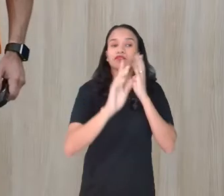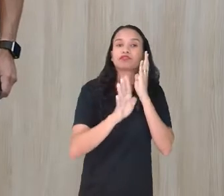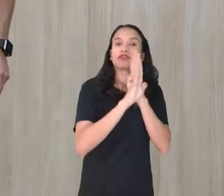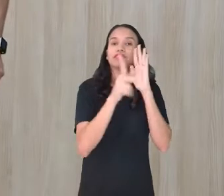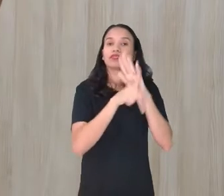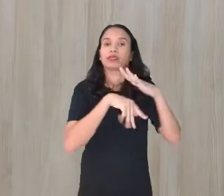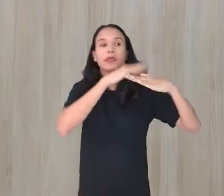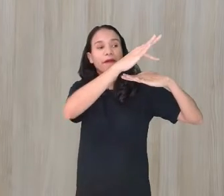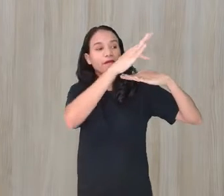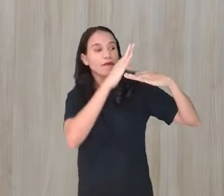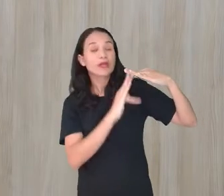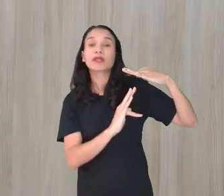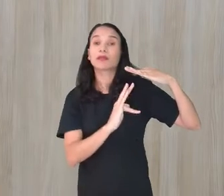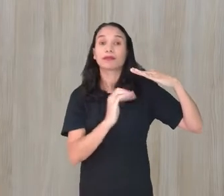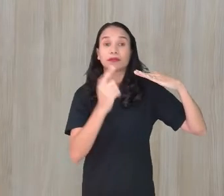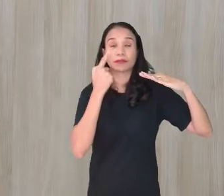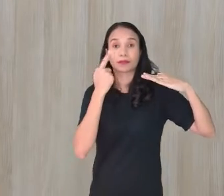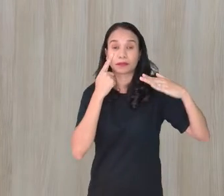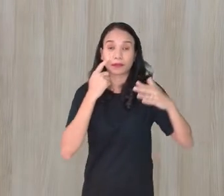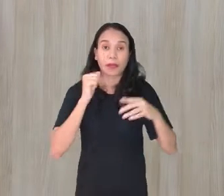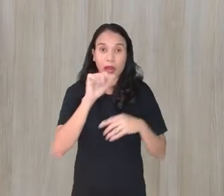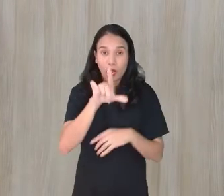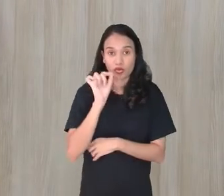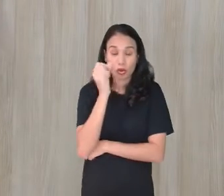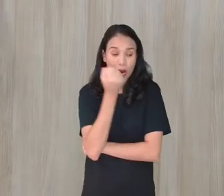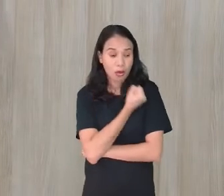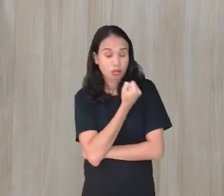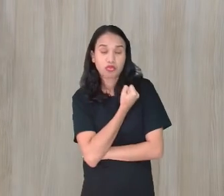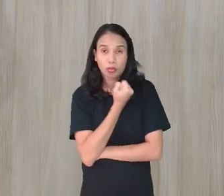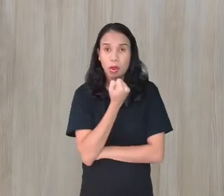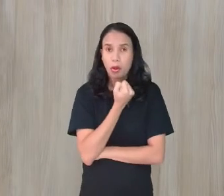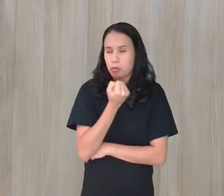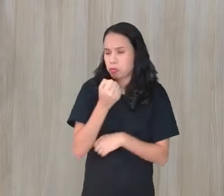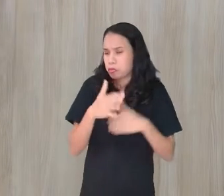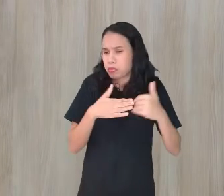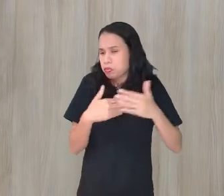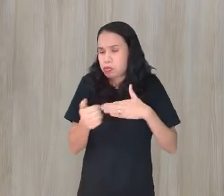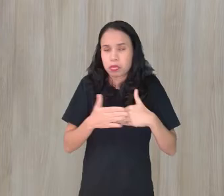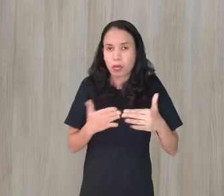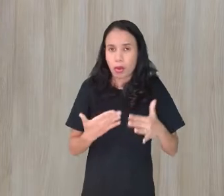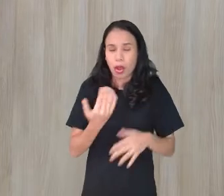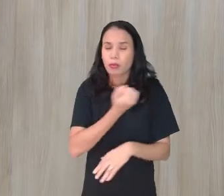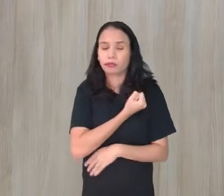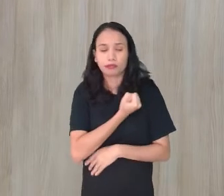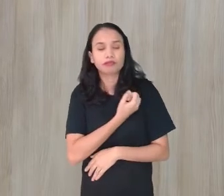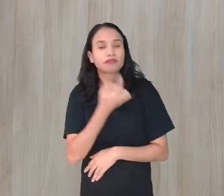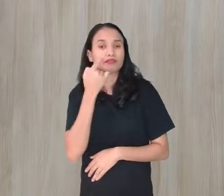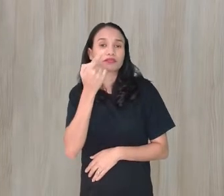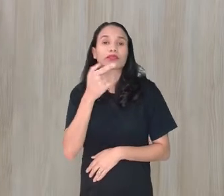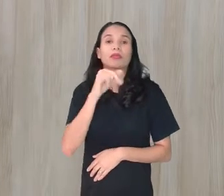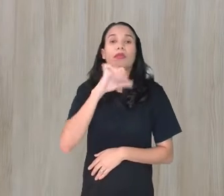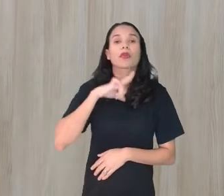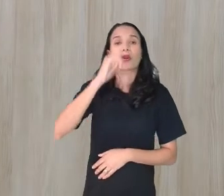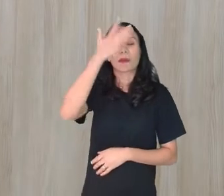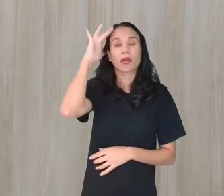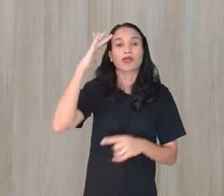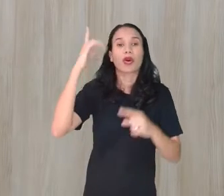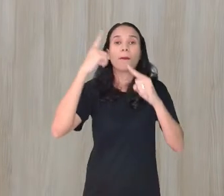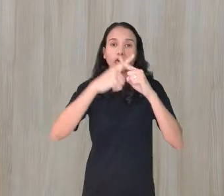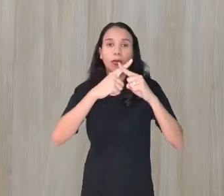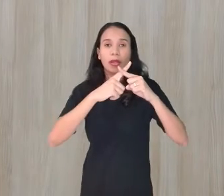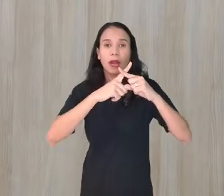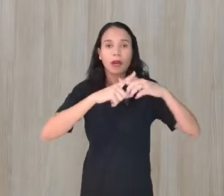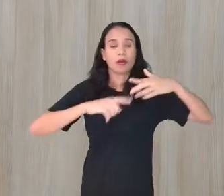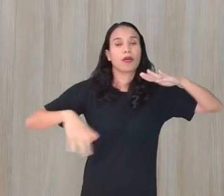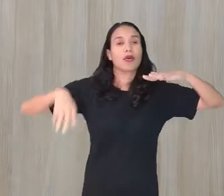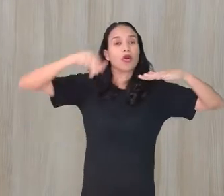frações equivalentes? Você vai escolher um número natural qualquer. E esse número natural você vai multiplicar tanto o